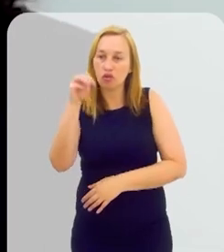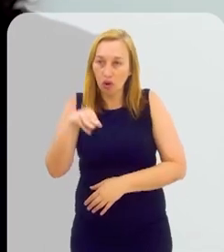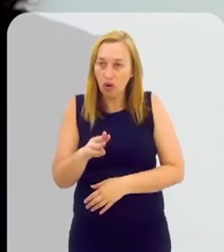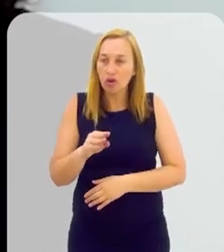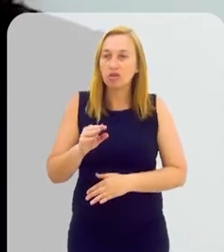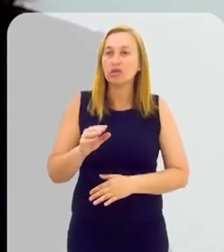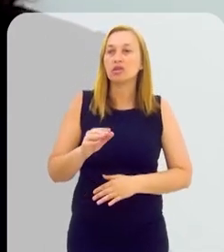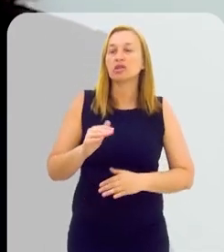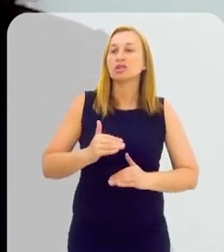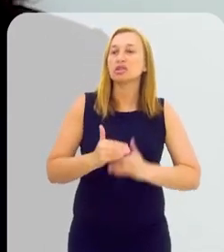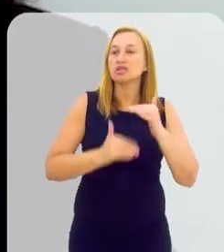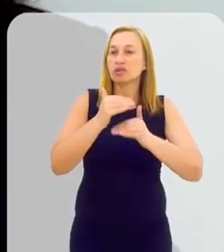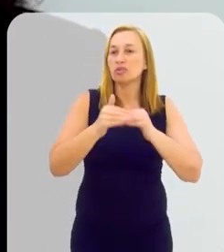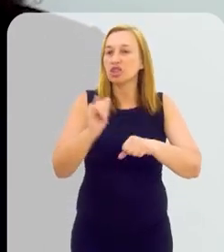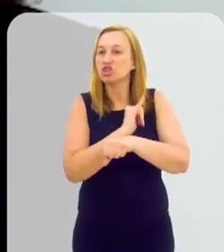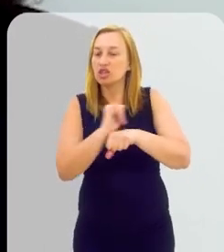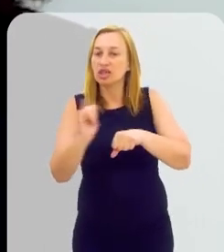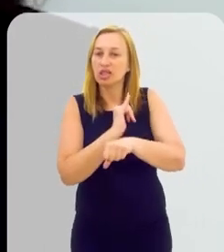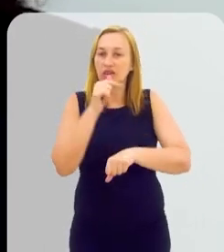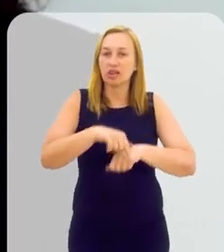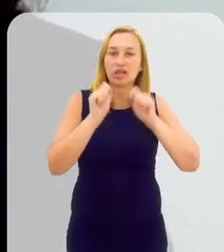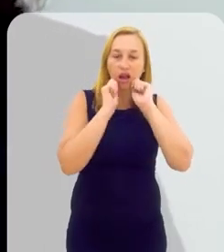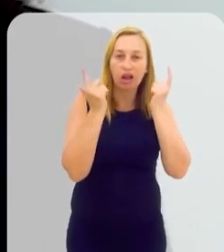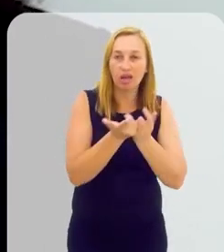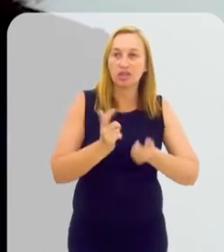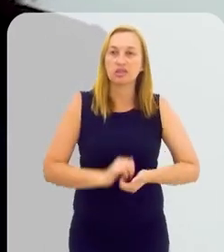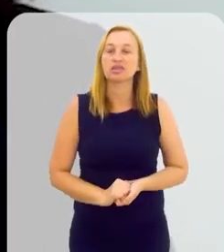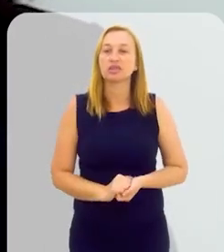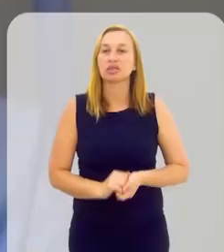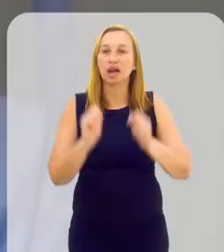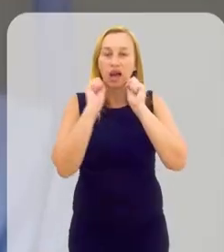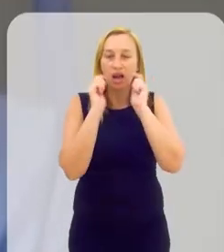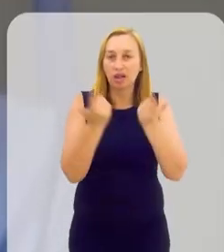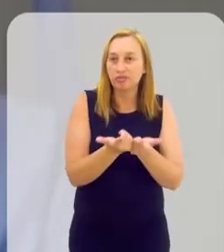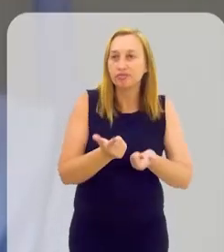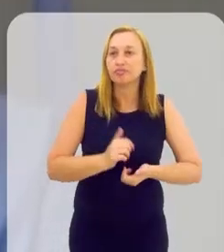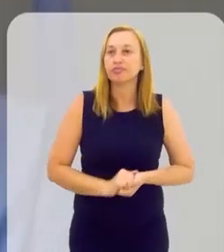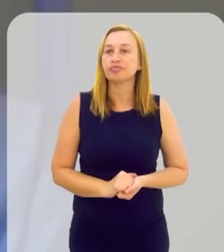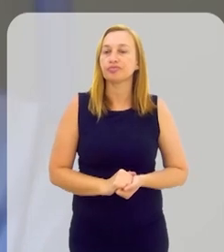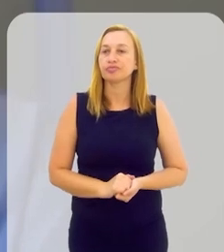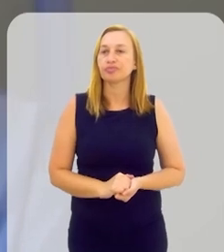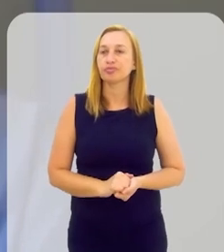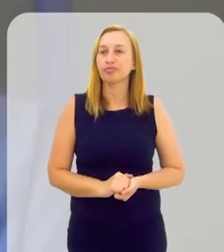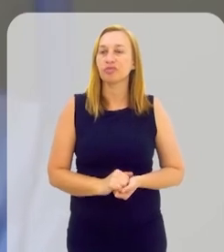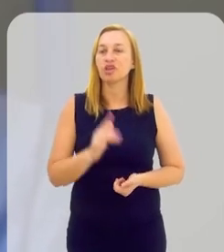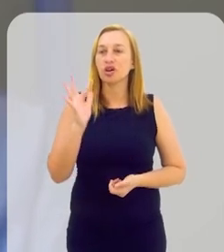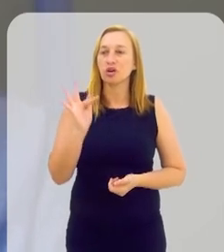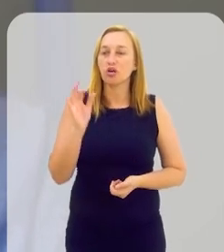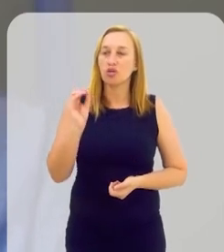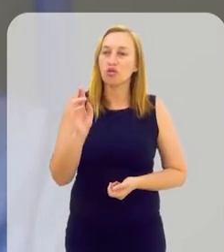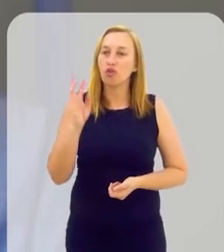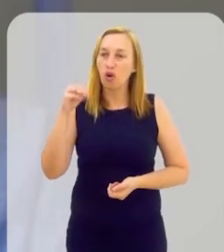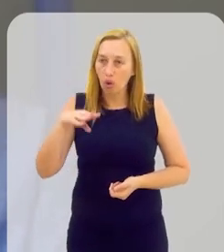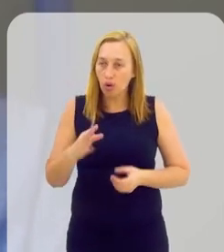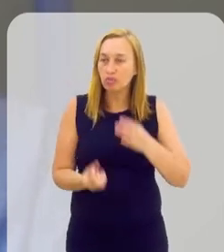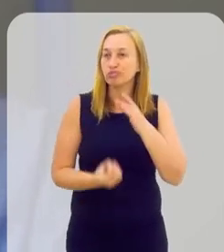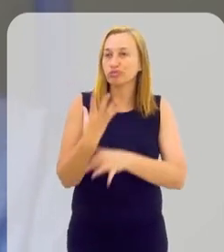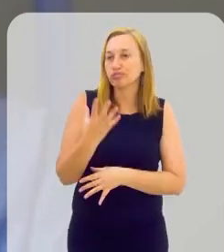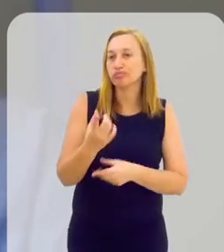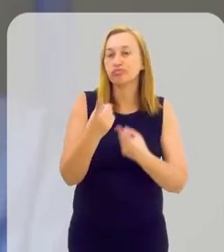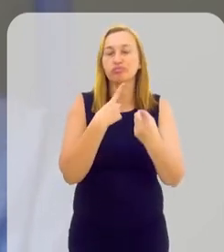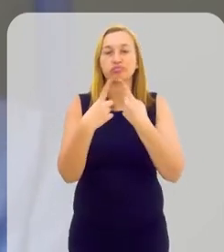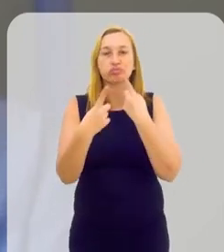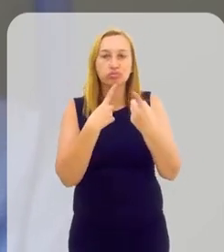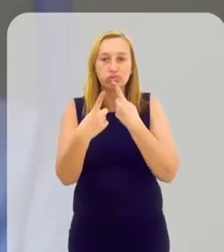Fórum Permanente de Desenvolvimento Estratégico aqui na Assembleia Legislativa? A Assembleia Legislativa, ao montar o fórum e desenvolver esse processo